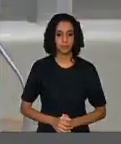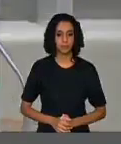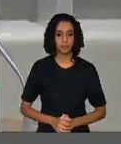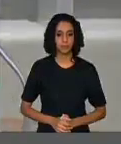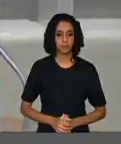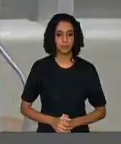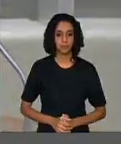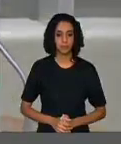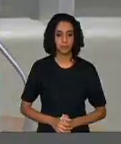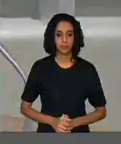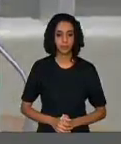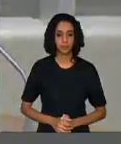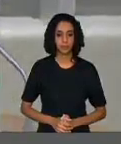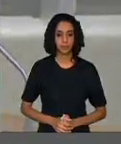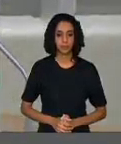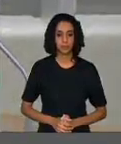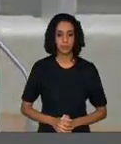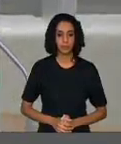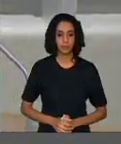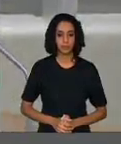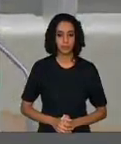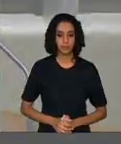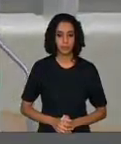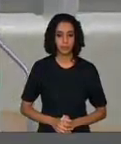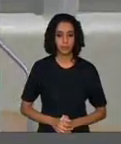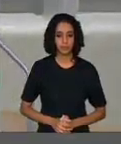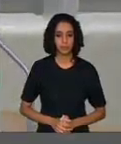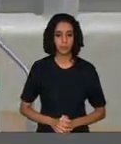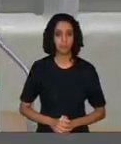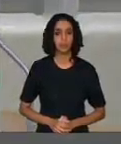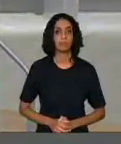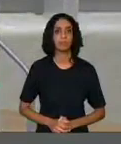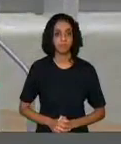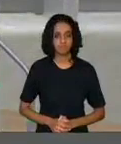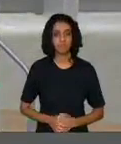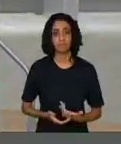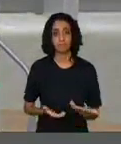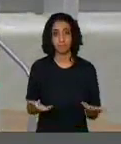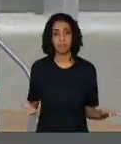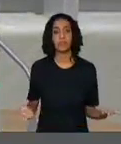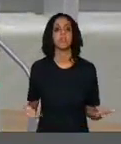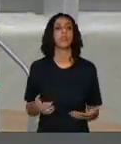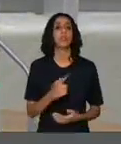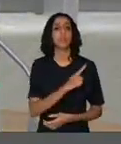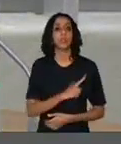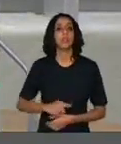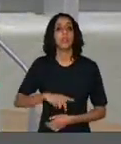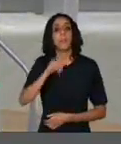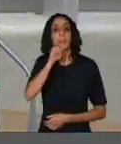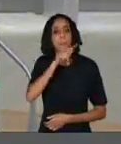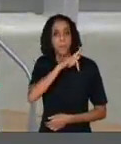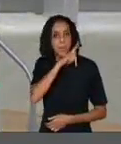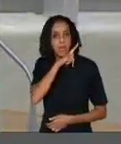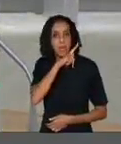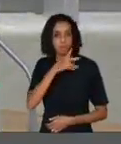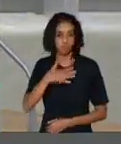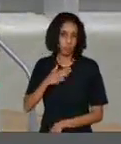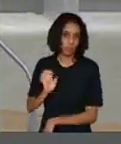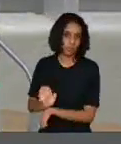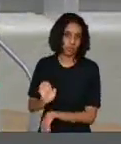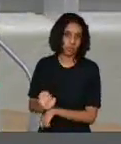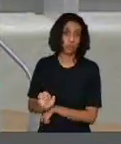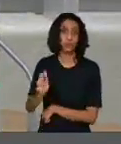Senhor presidente, senhores e senhoras parlamentares, o governo do Amapá, meu estado,